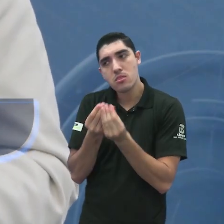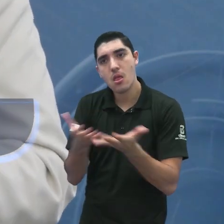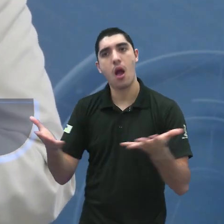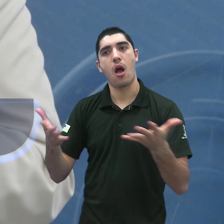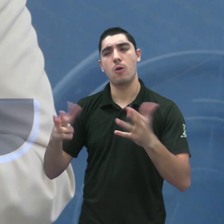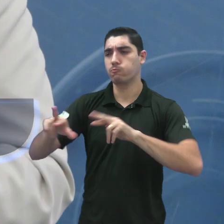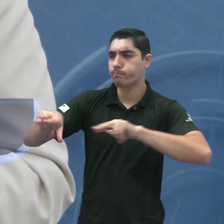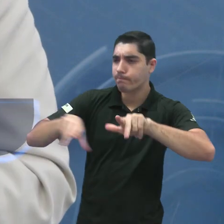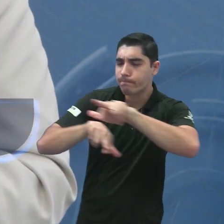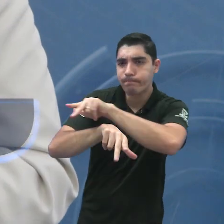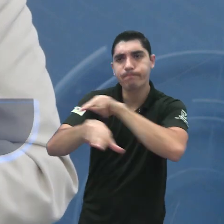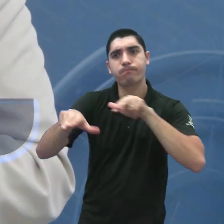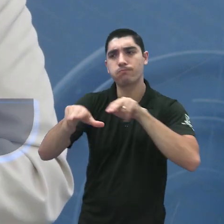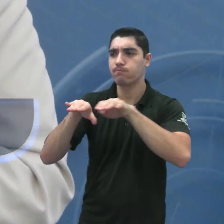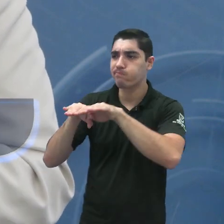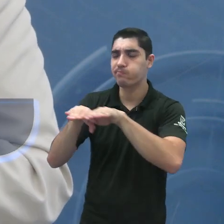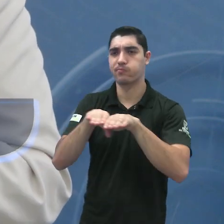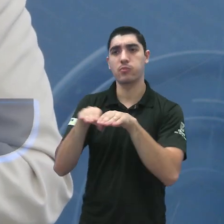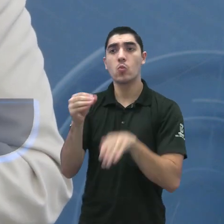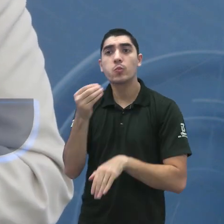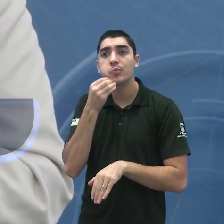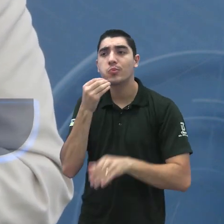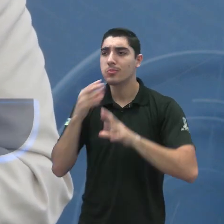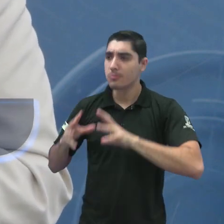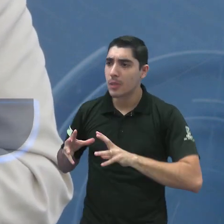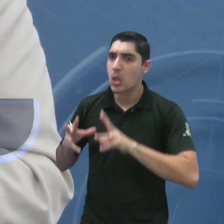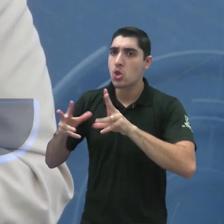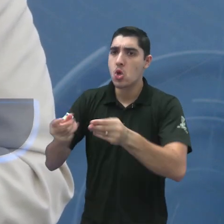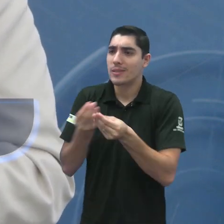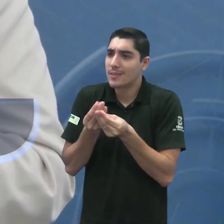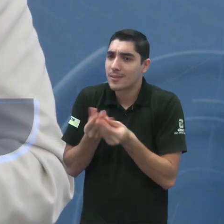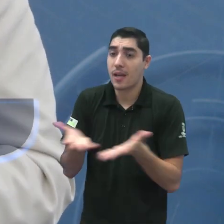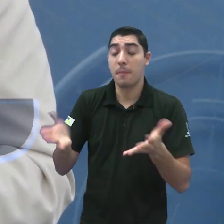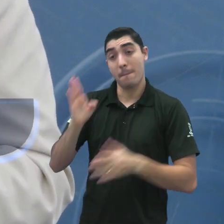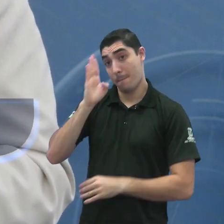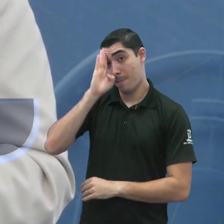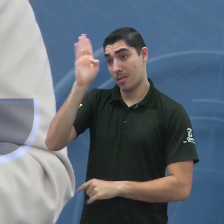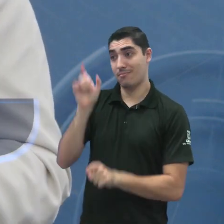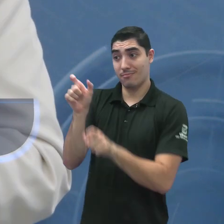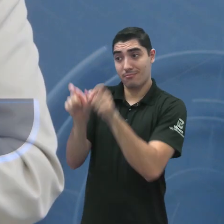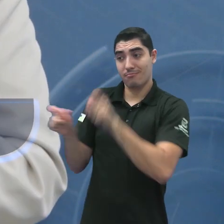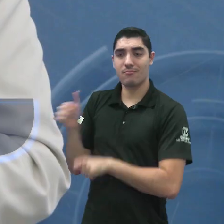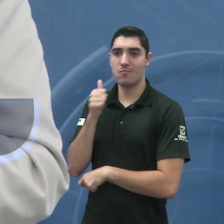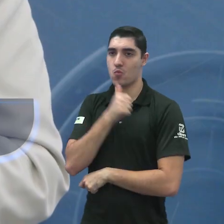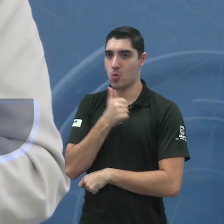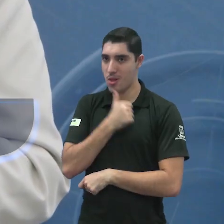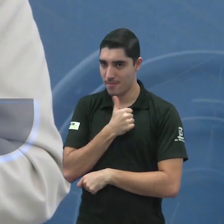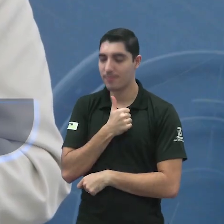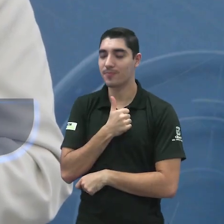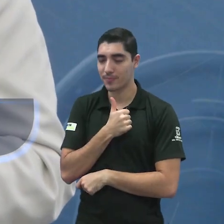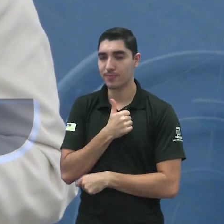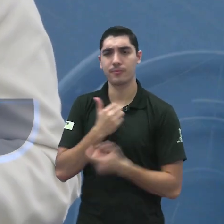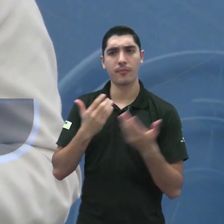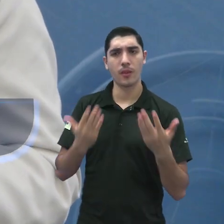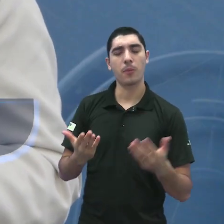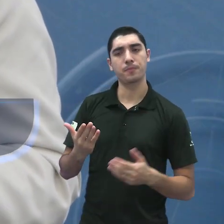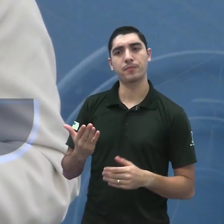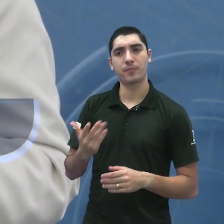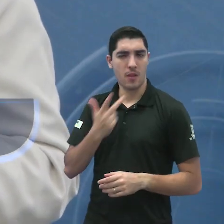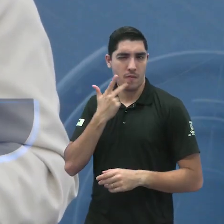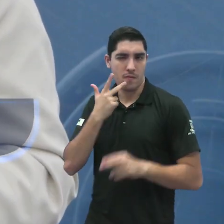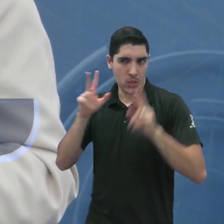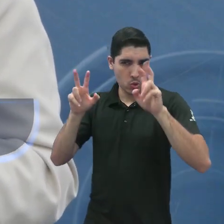diversidade, equidade e oportunidades para as mulheres. E falando em